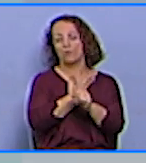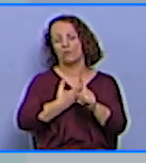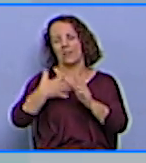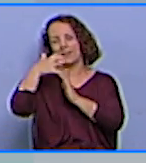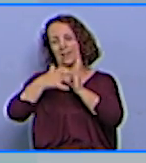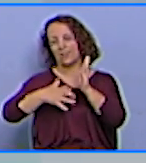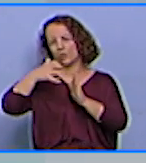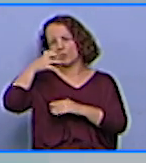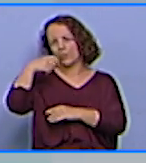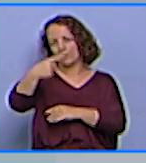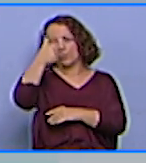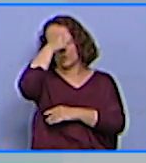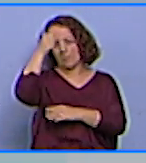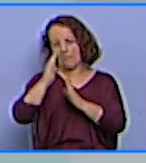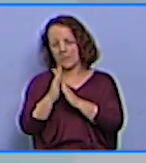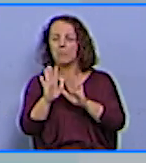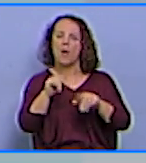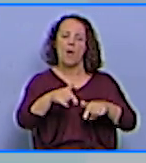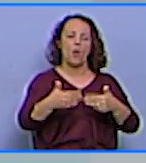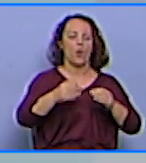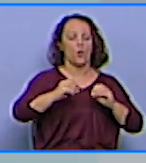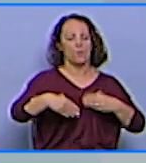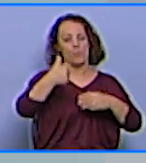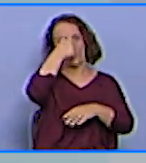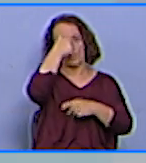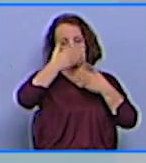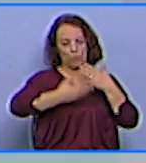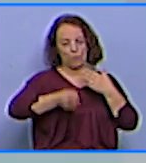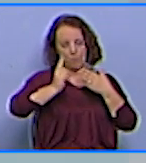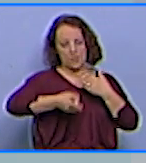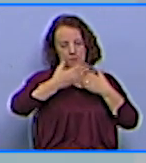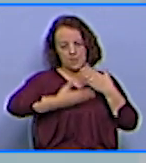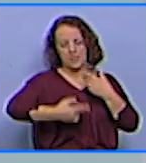Semana da Vida, que começa também este domingo. Que